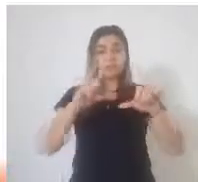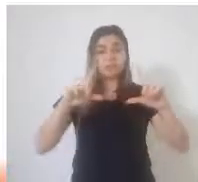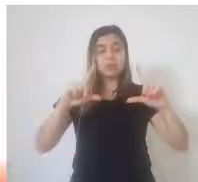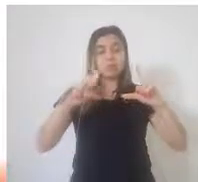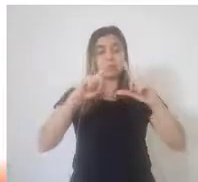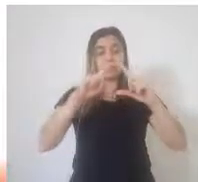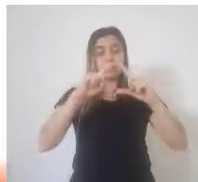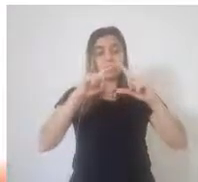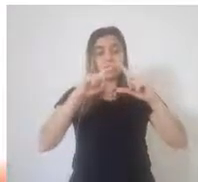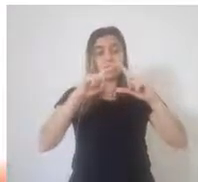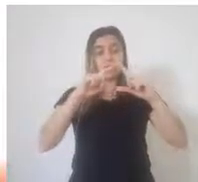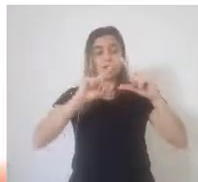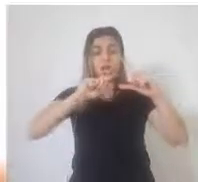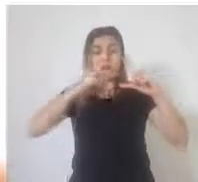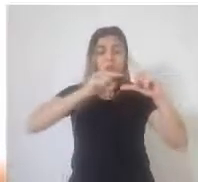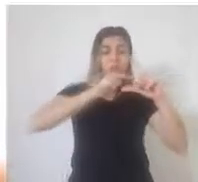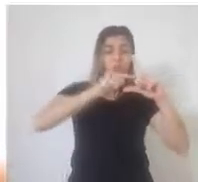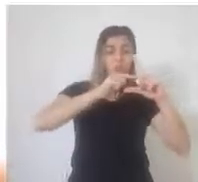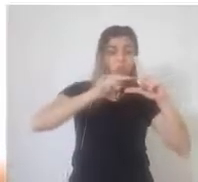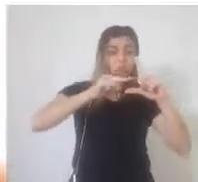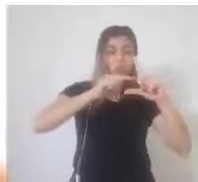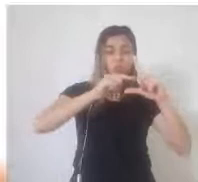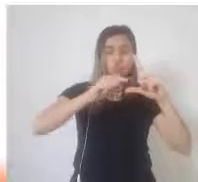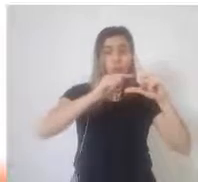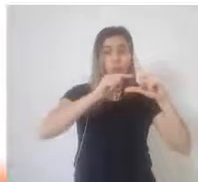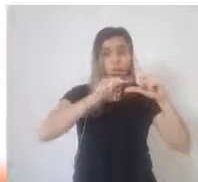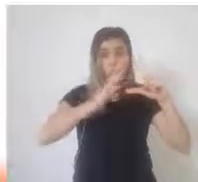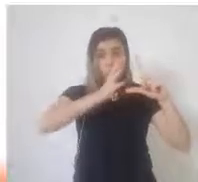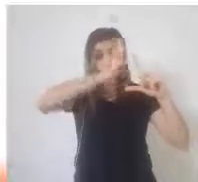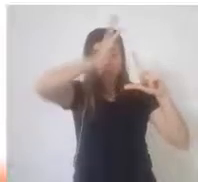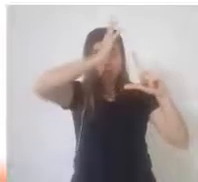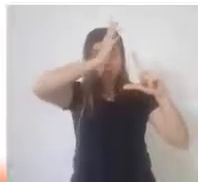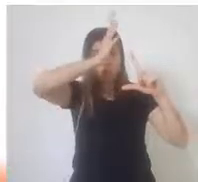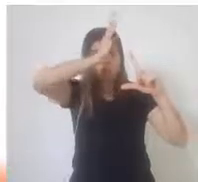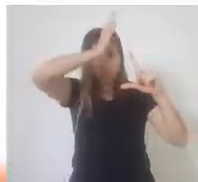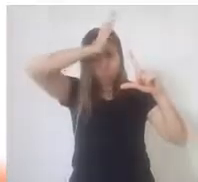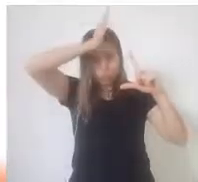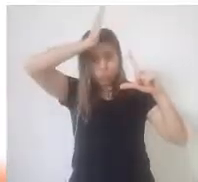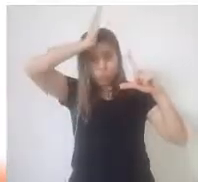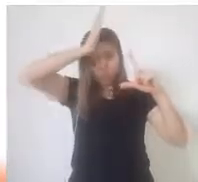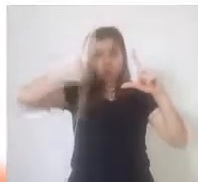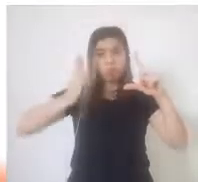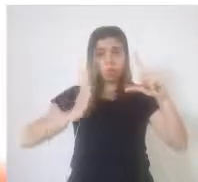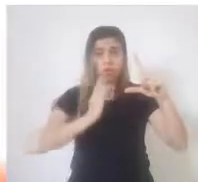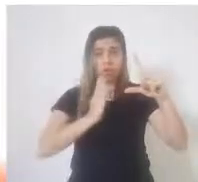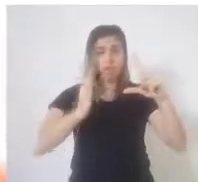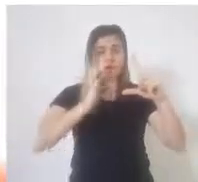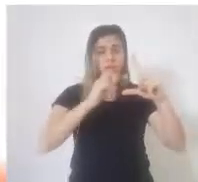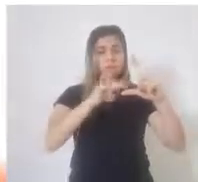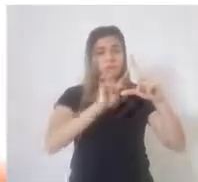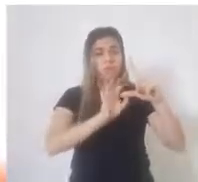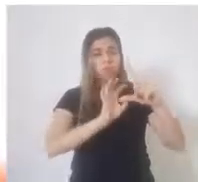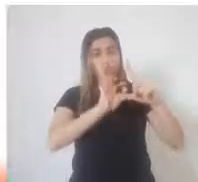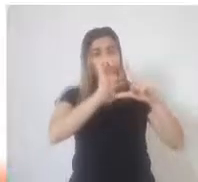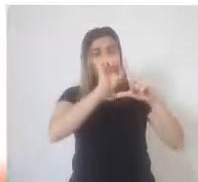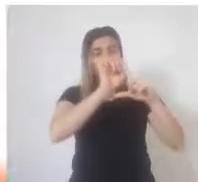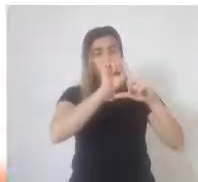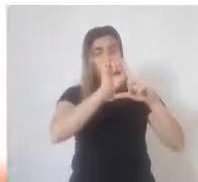sua vez, quando esse tubarão se alimenta desse zooplâncton, ele só vai conseguir